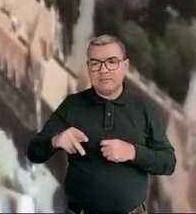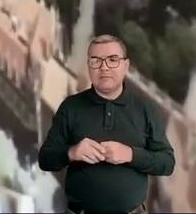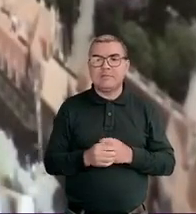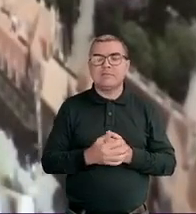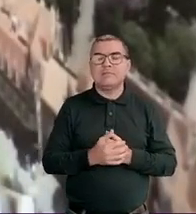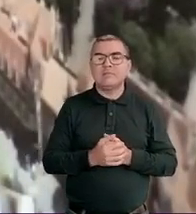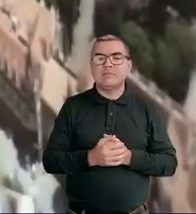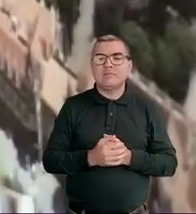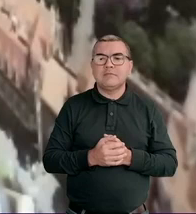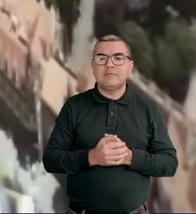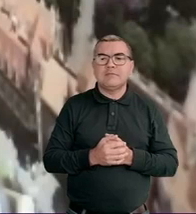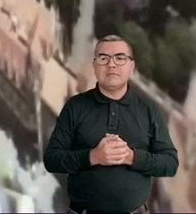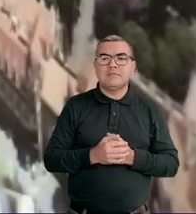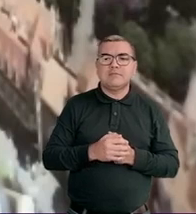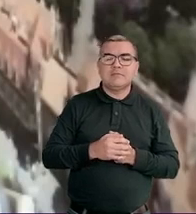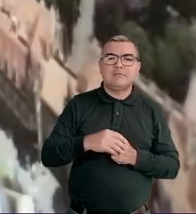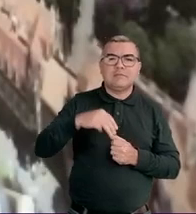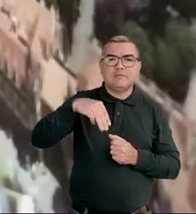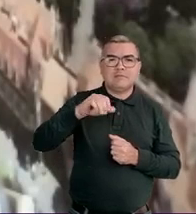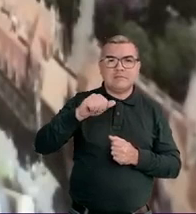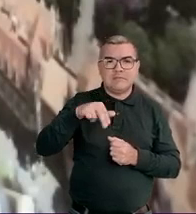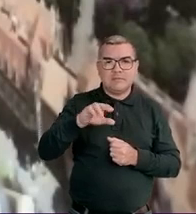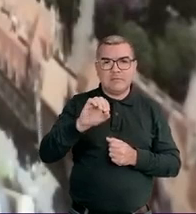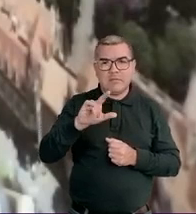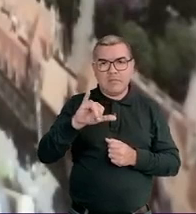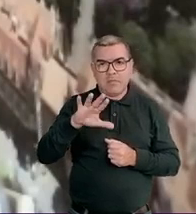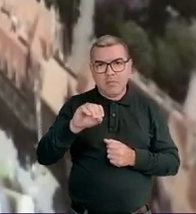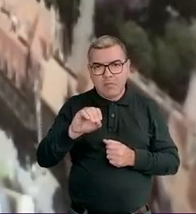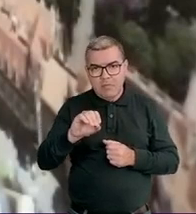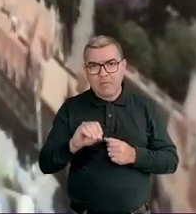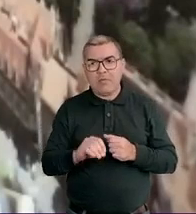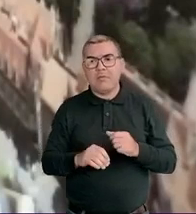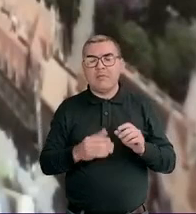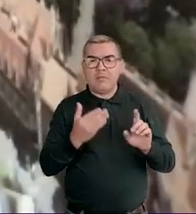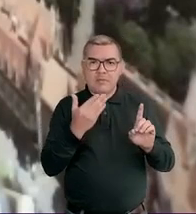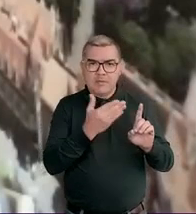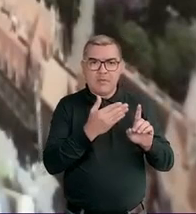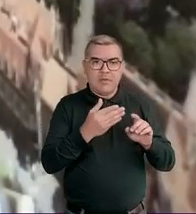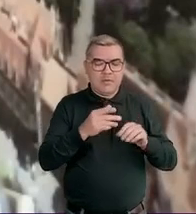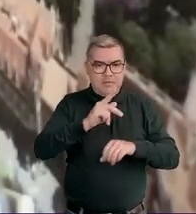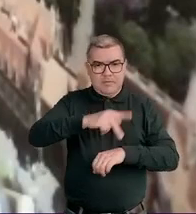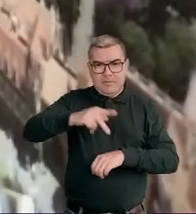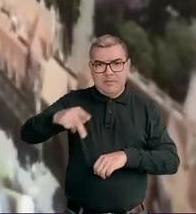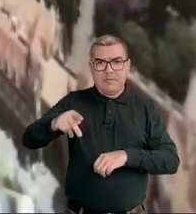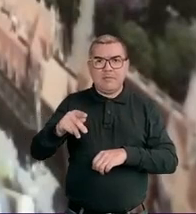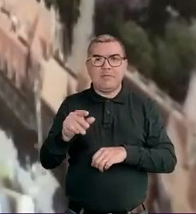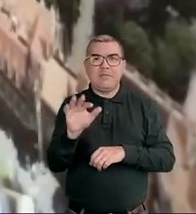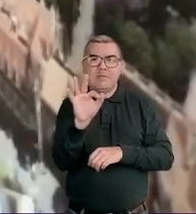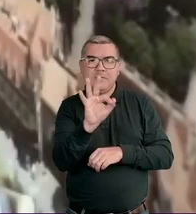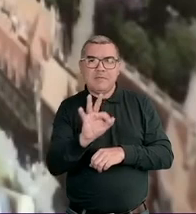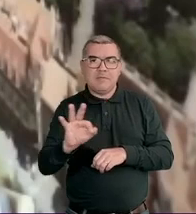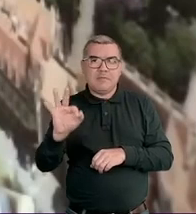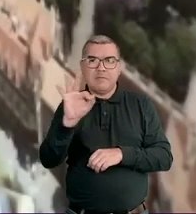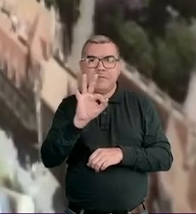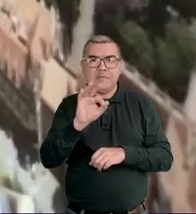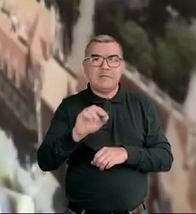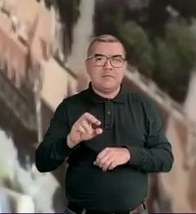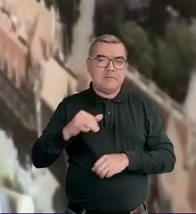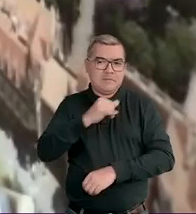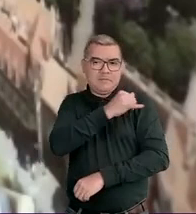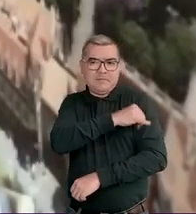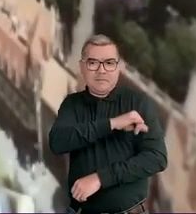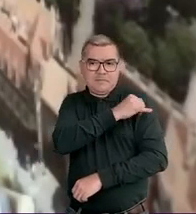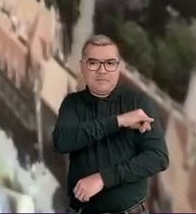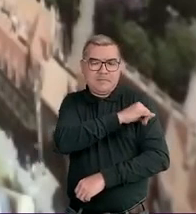que é professor de hematologia da Universidade Federal do Rio de Janeiro e é coordenador da oncohematologia